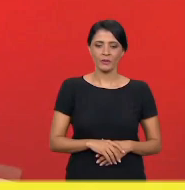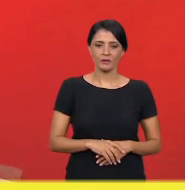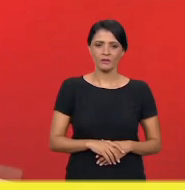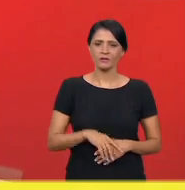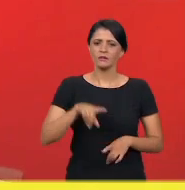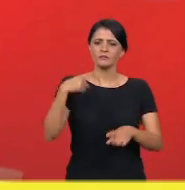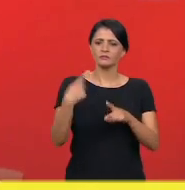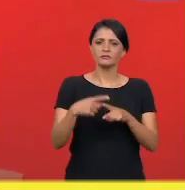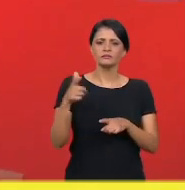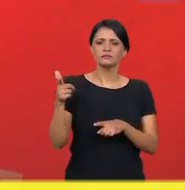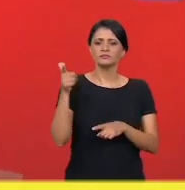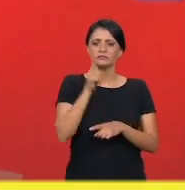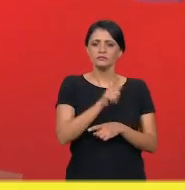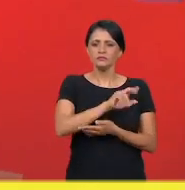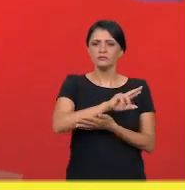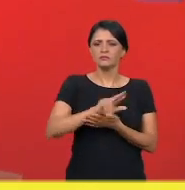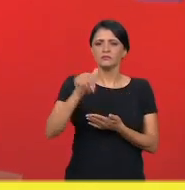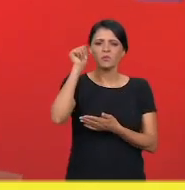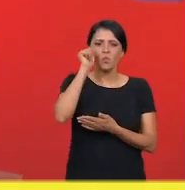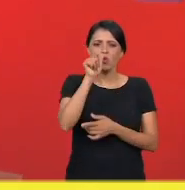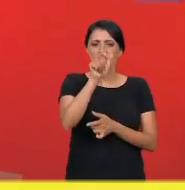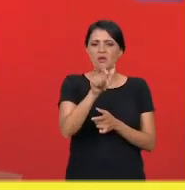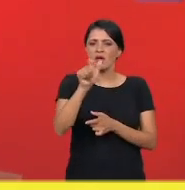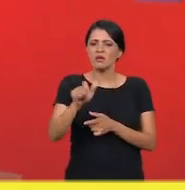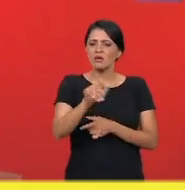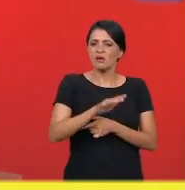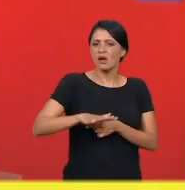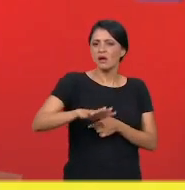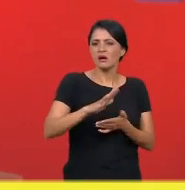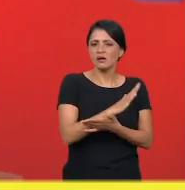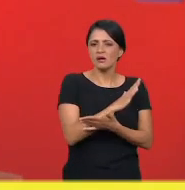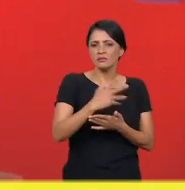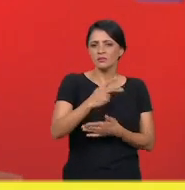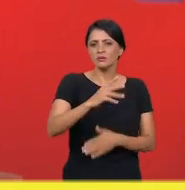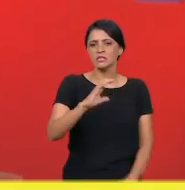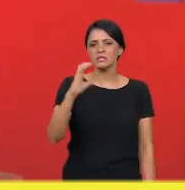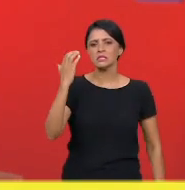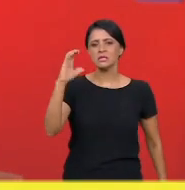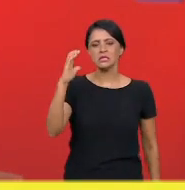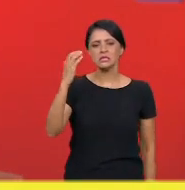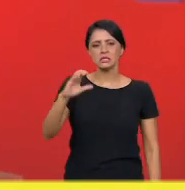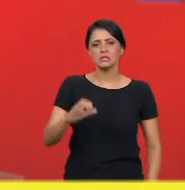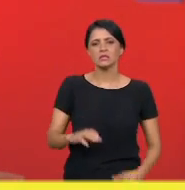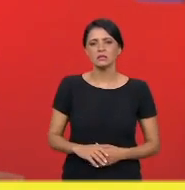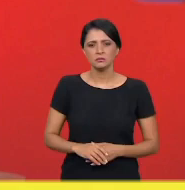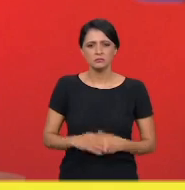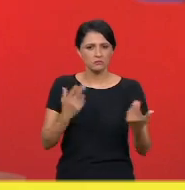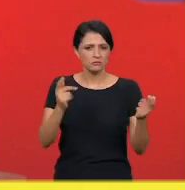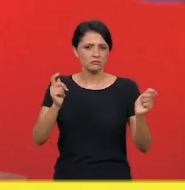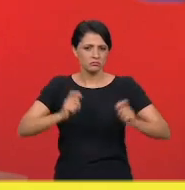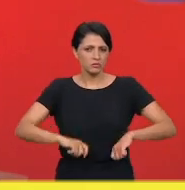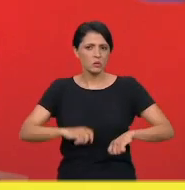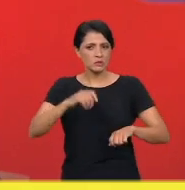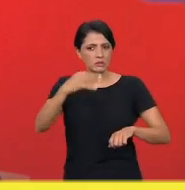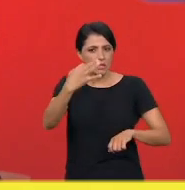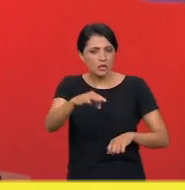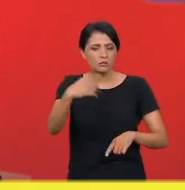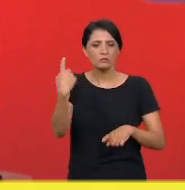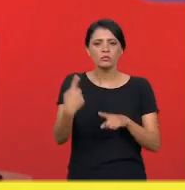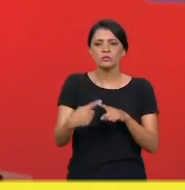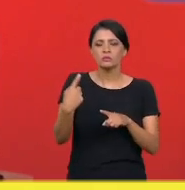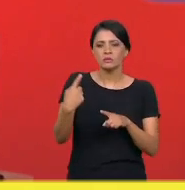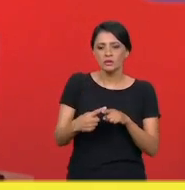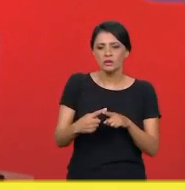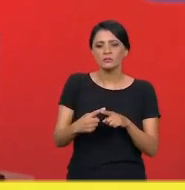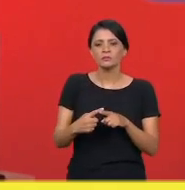Por que a gente não consegue ter tantas mulheres em algumas áreas da ciência como deveria ser o ideal?